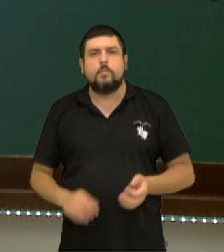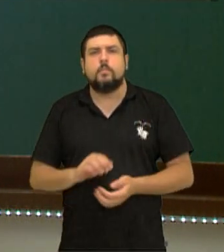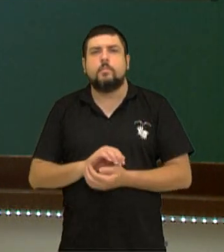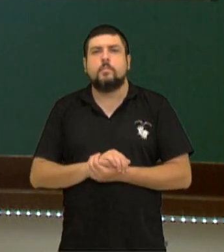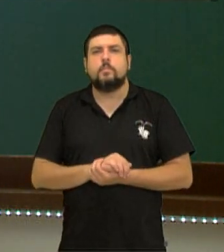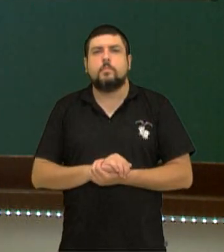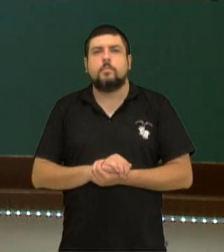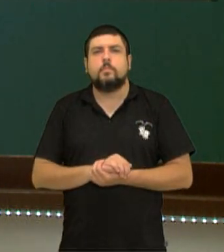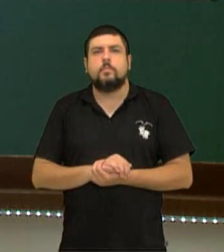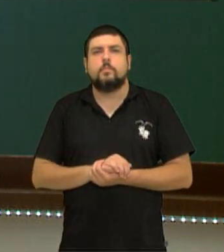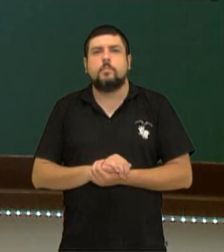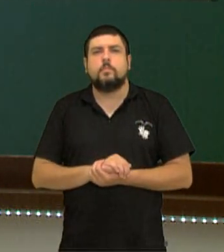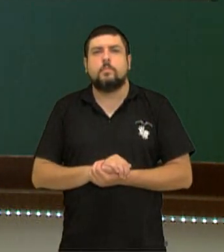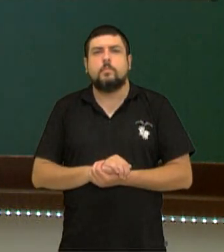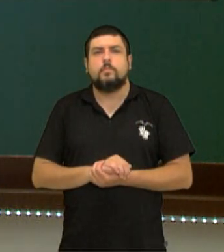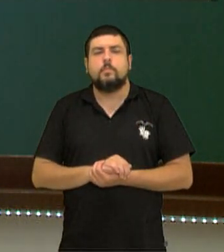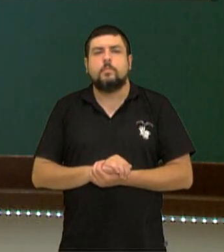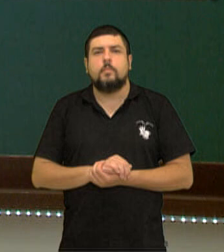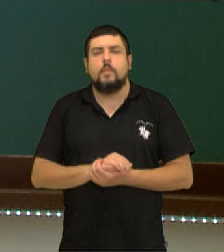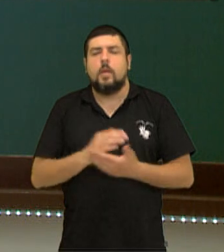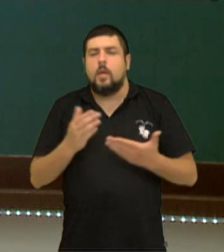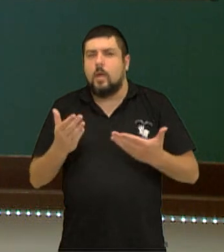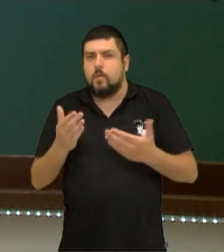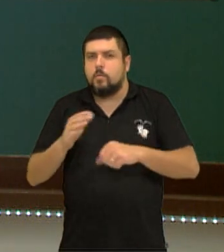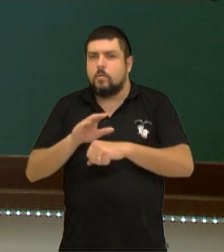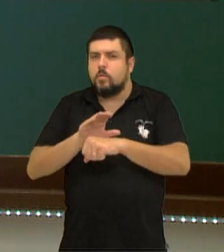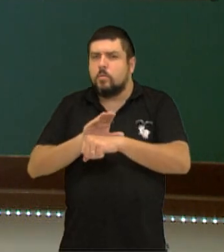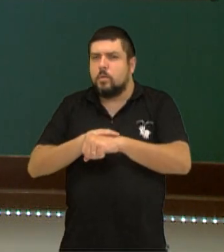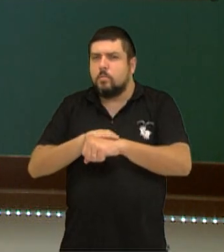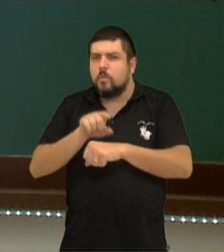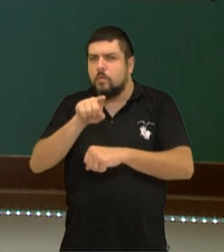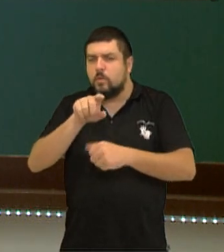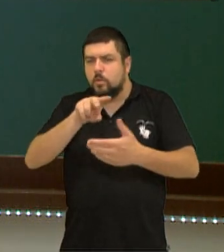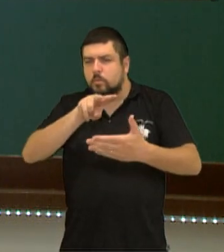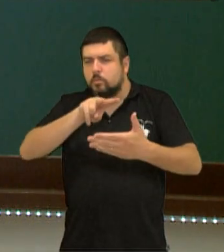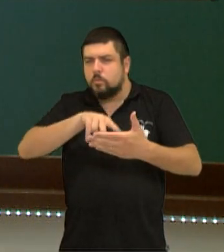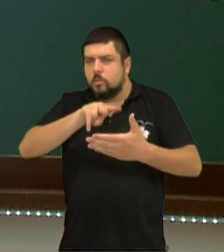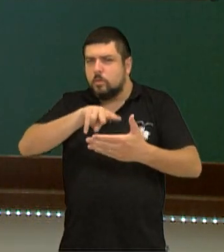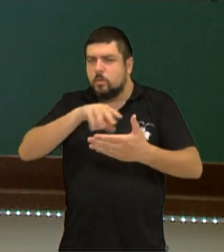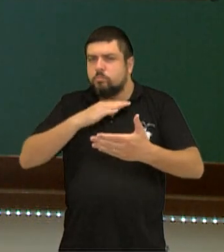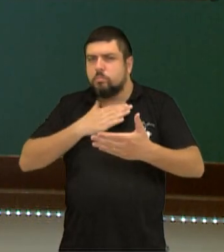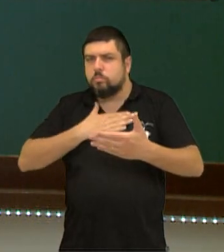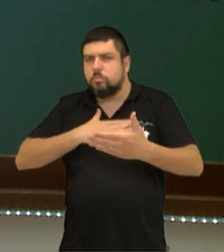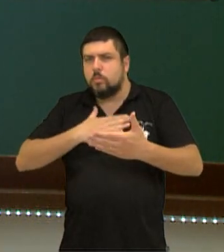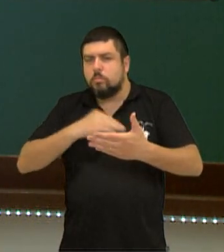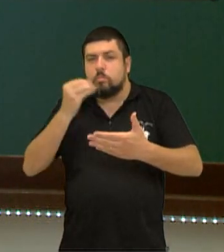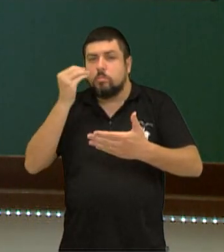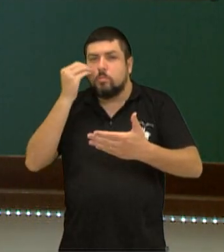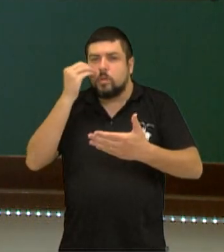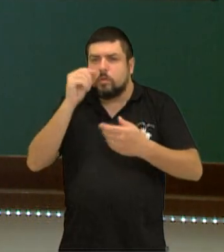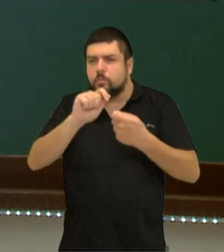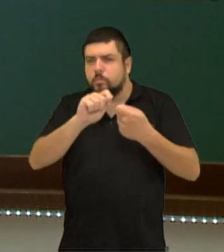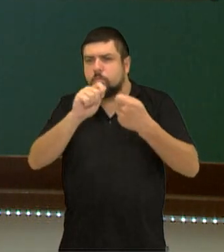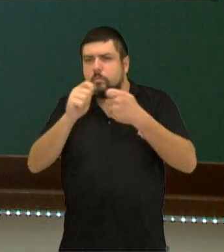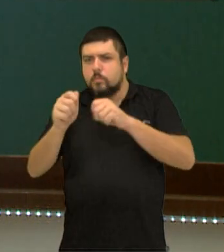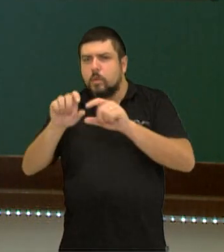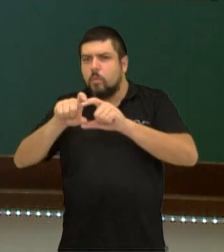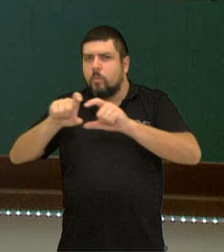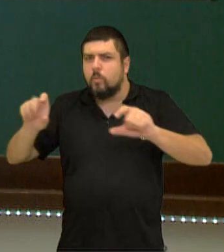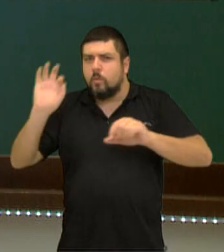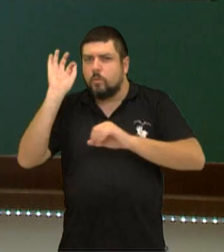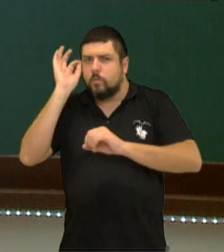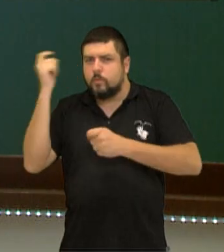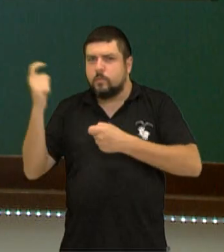com 11, ok? Então, a professora vai dar um tempo para vocês resolverem este exercício e